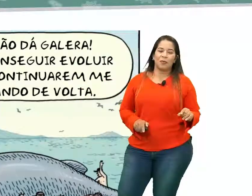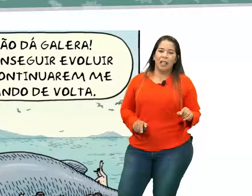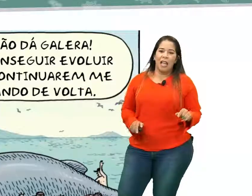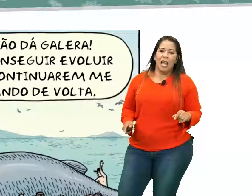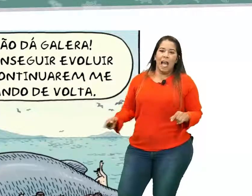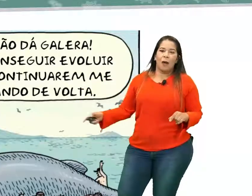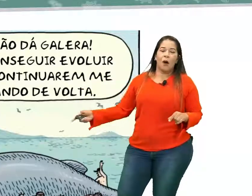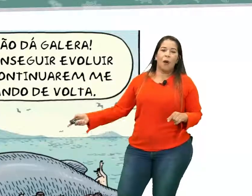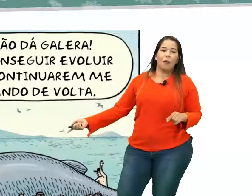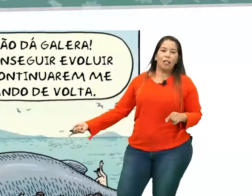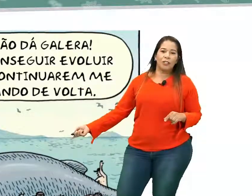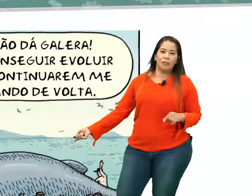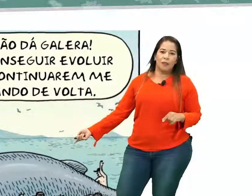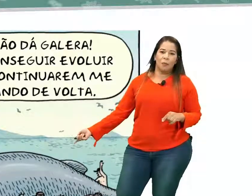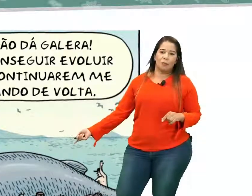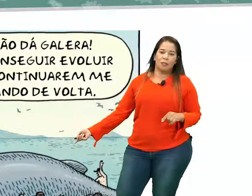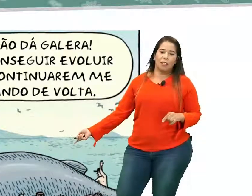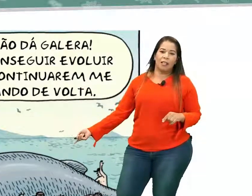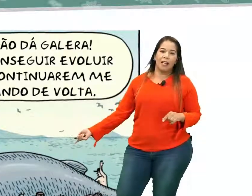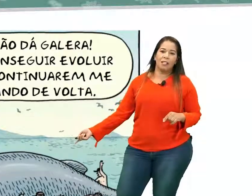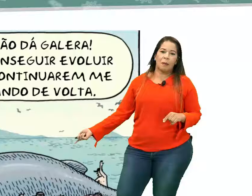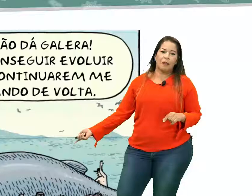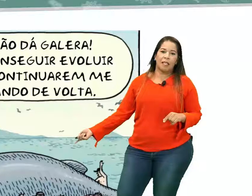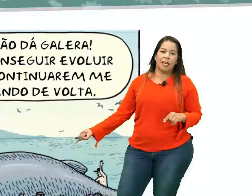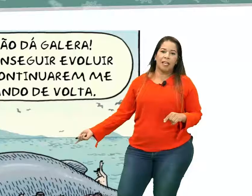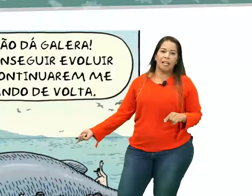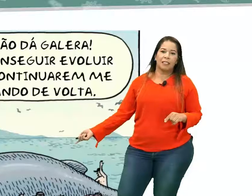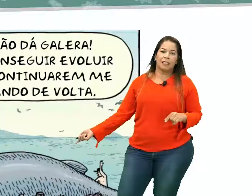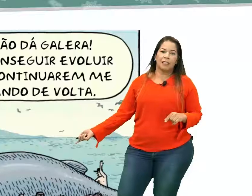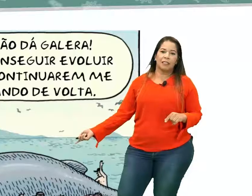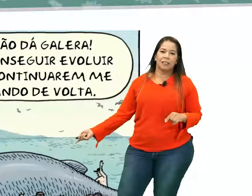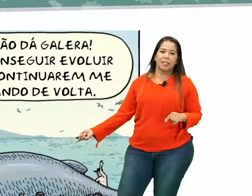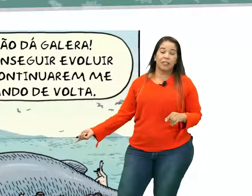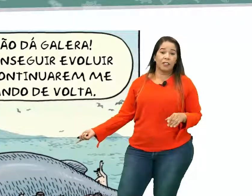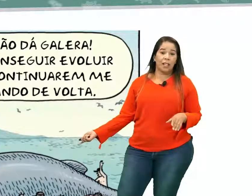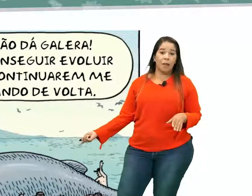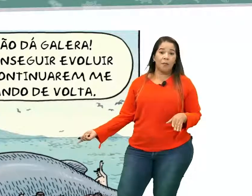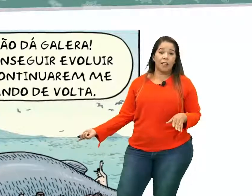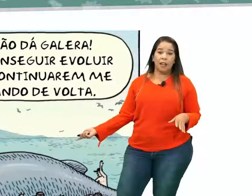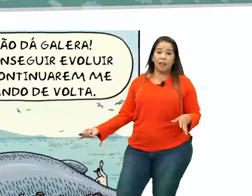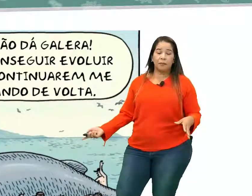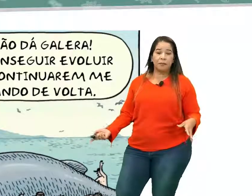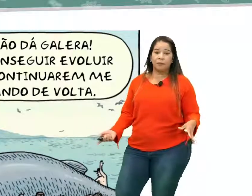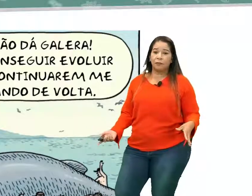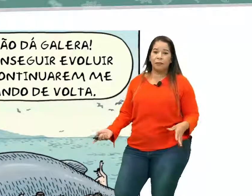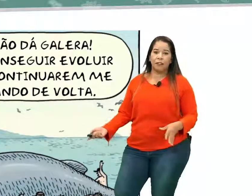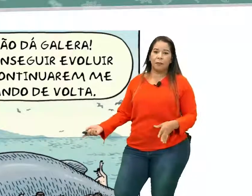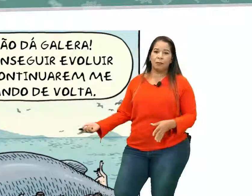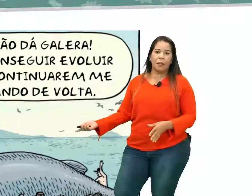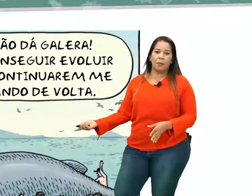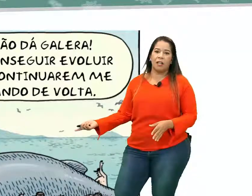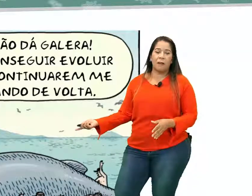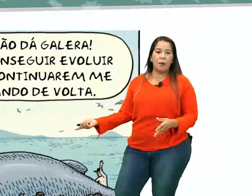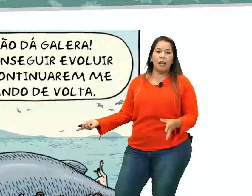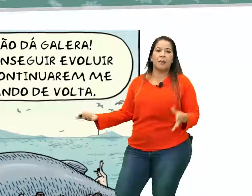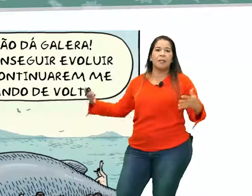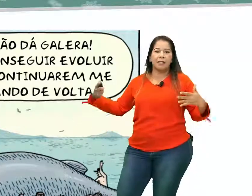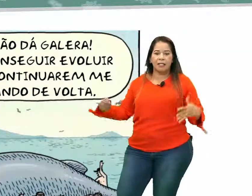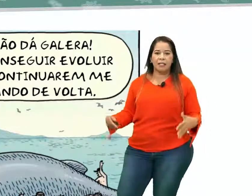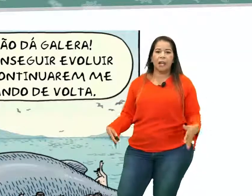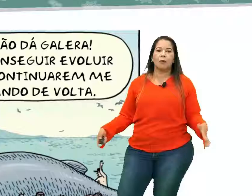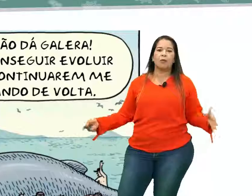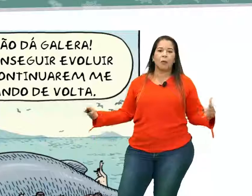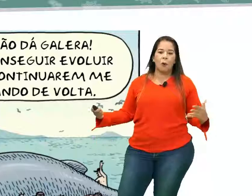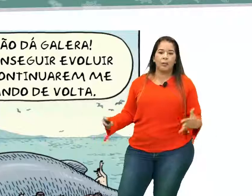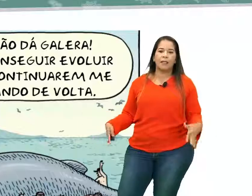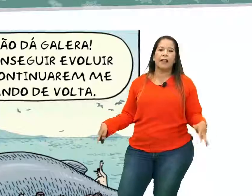seguinte. Quando a gente vê uma cena dessa, uma baleia encalhada, que a gente sabe que ela não vai ficar muito tempo ali, ela vai morrer, ela